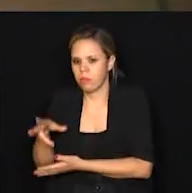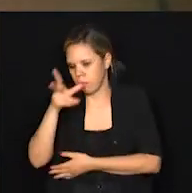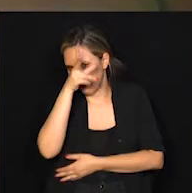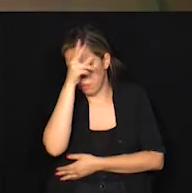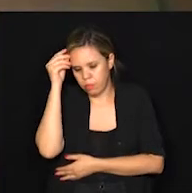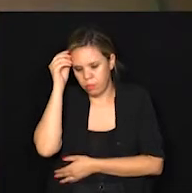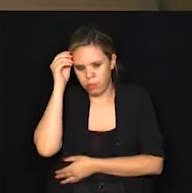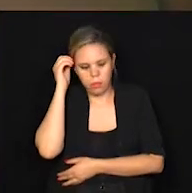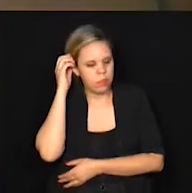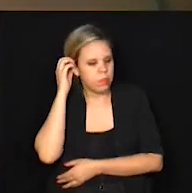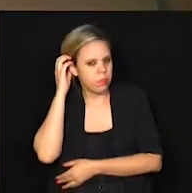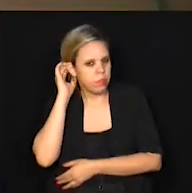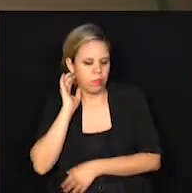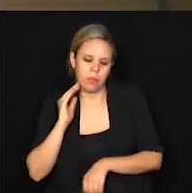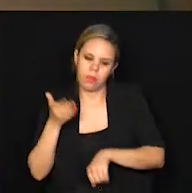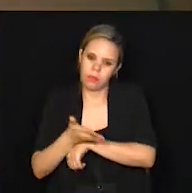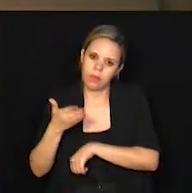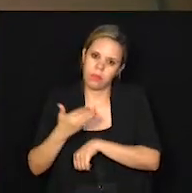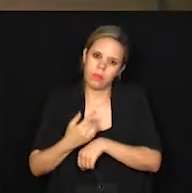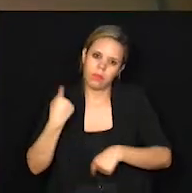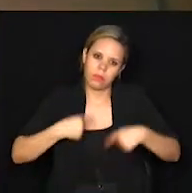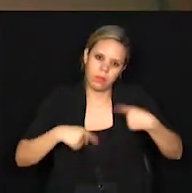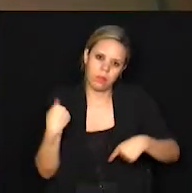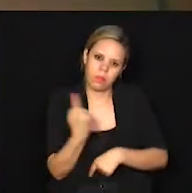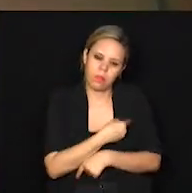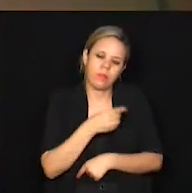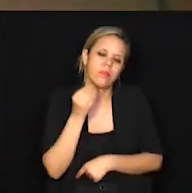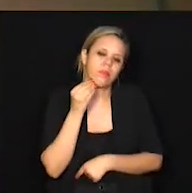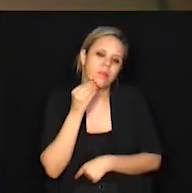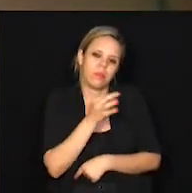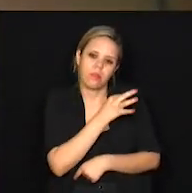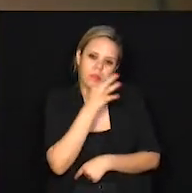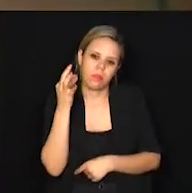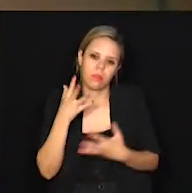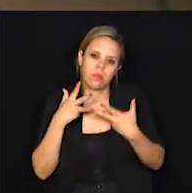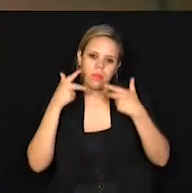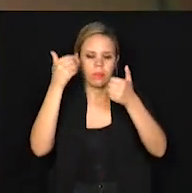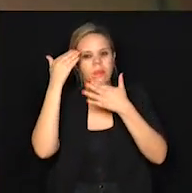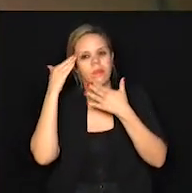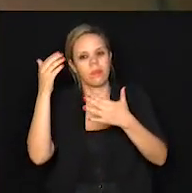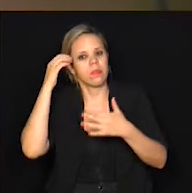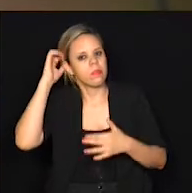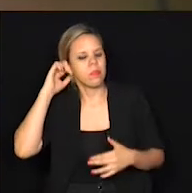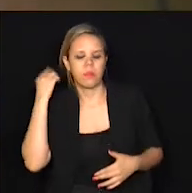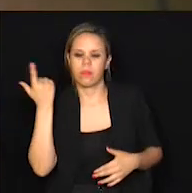pandemia, né? Os professores tiveram um desafio grande